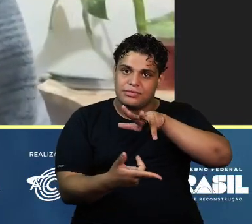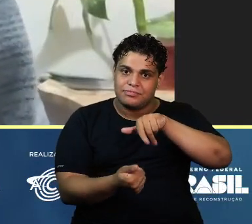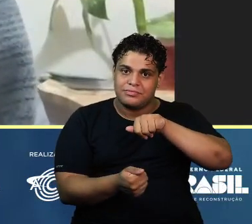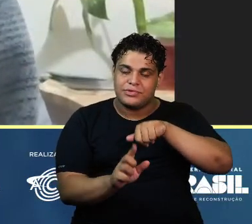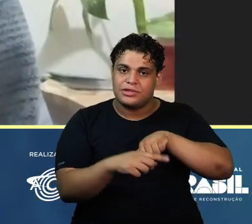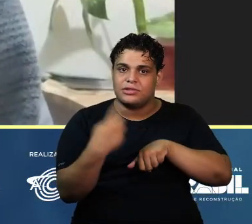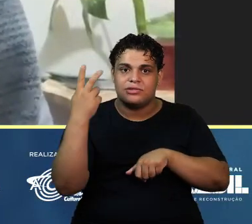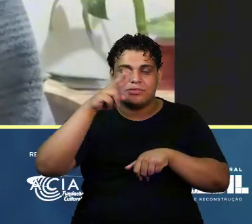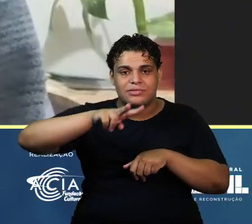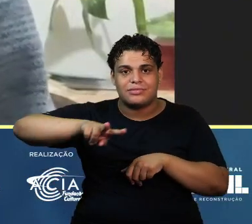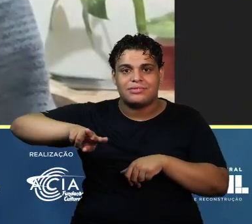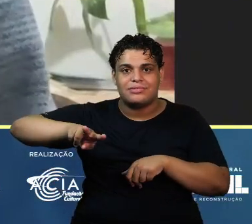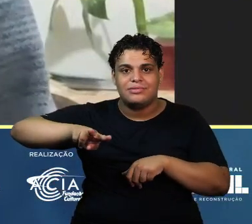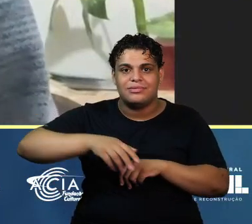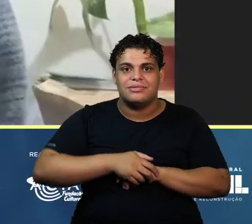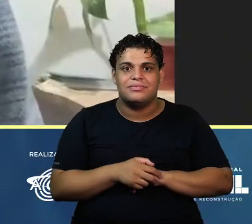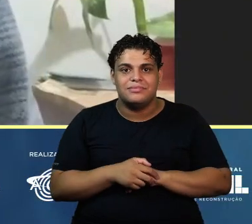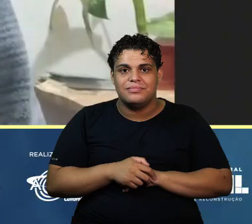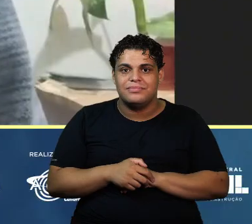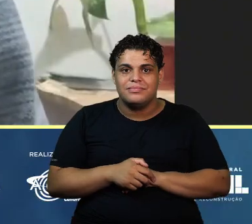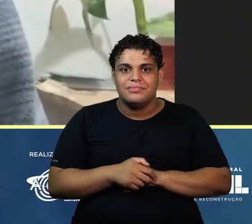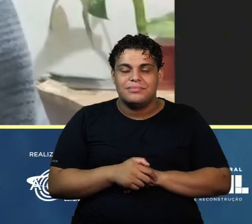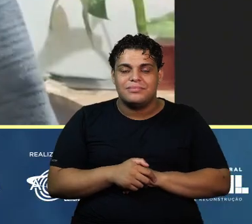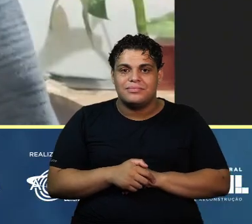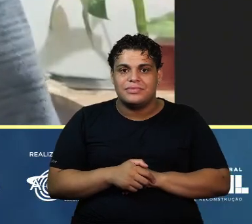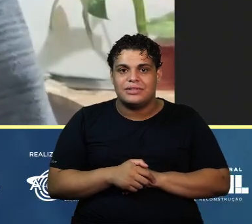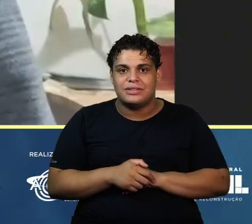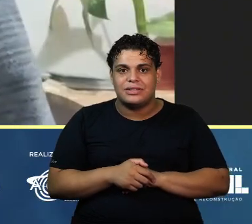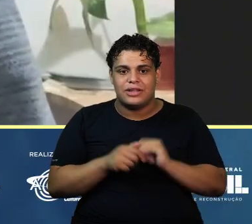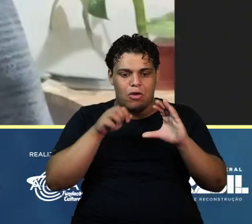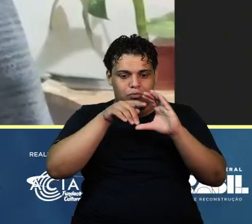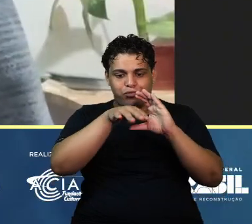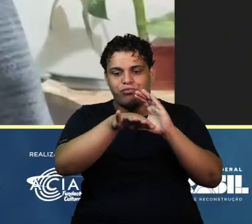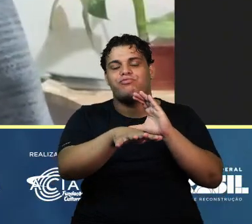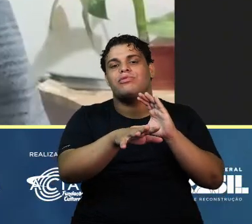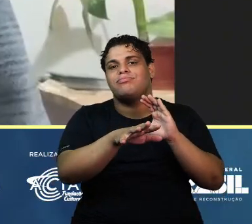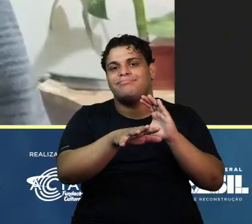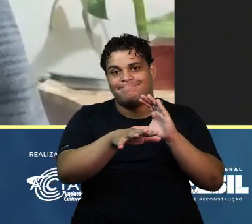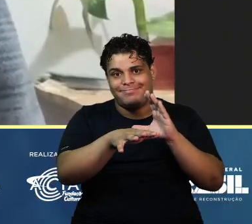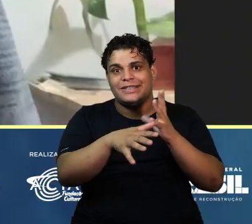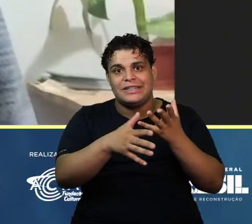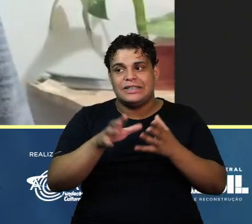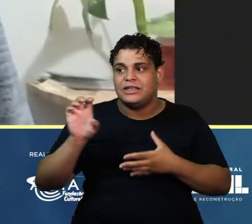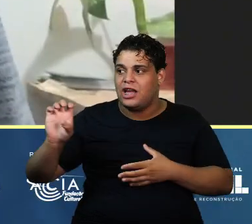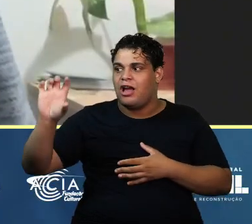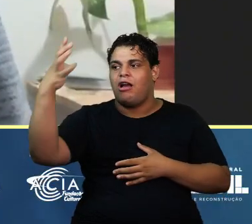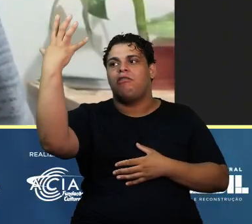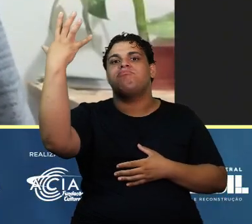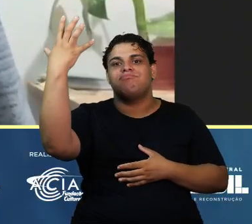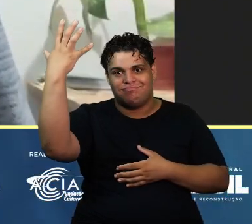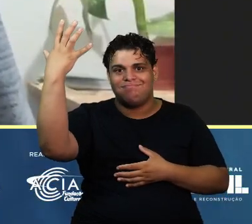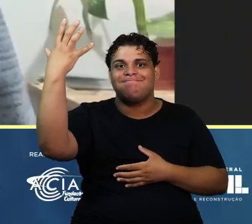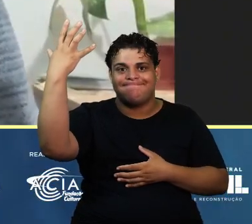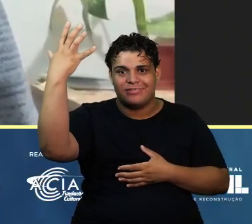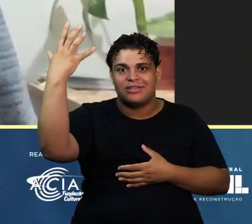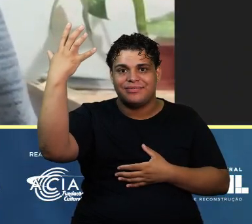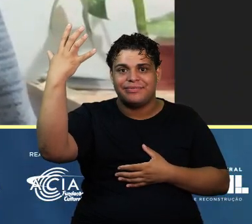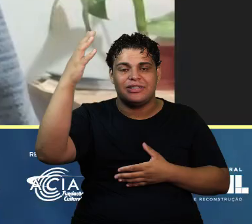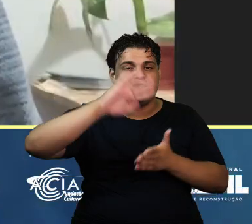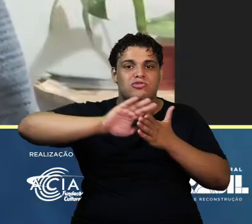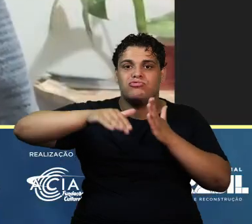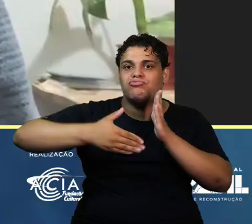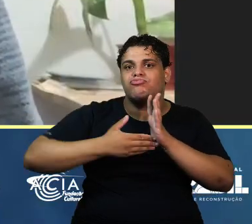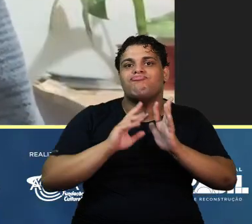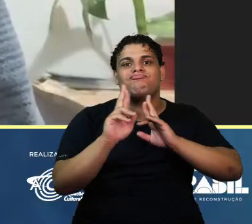está vendo eventos extremos climáticos acontecendo e isso está tudo interligado, né? A gente está impactando o